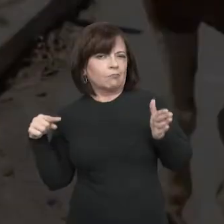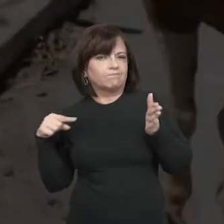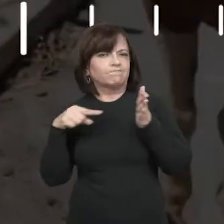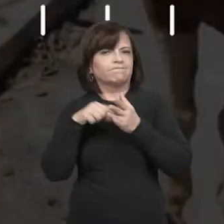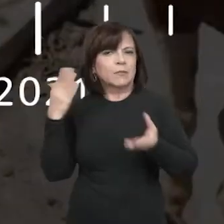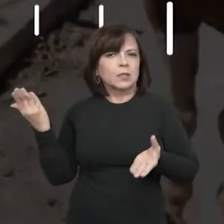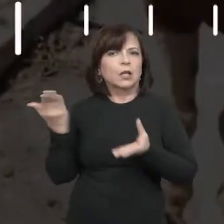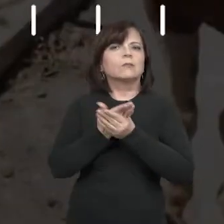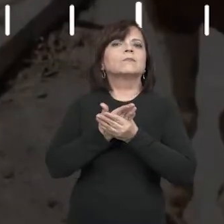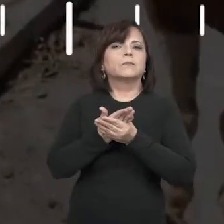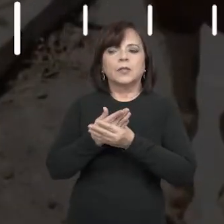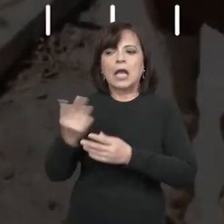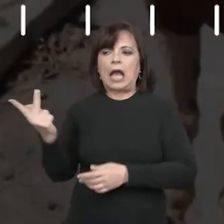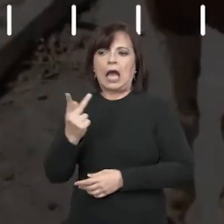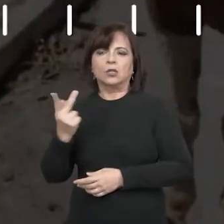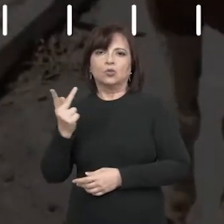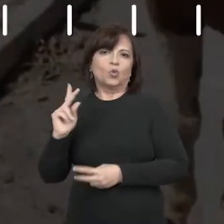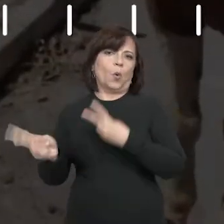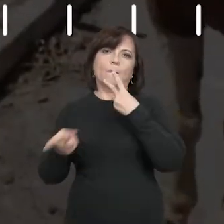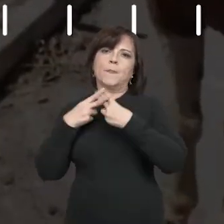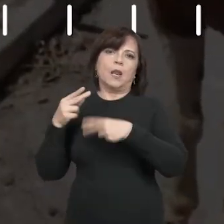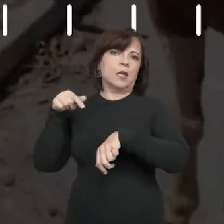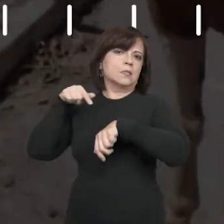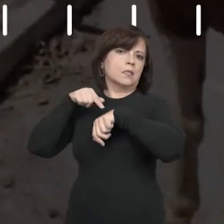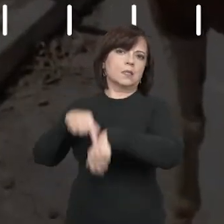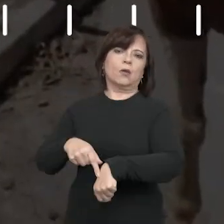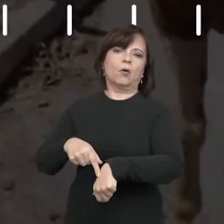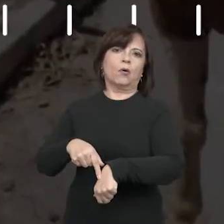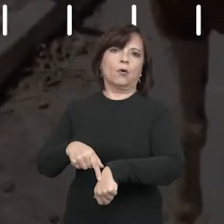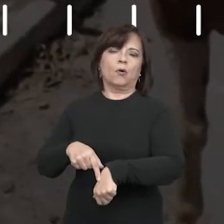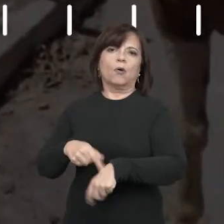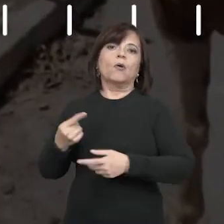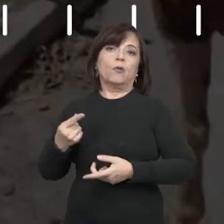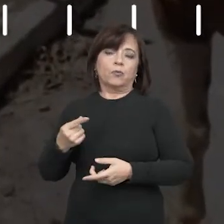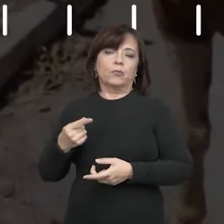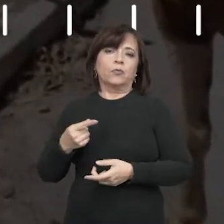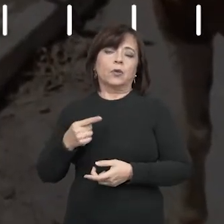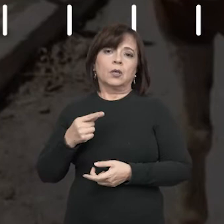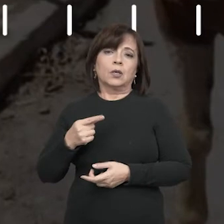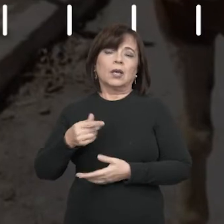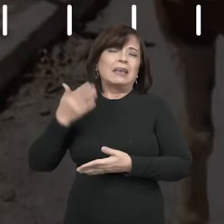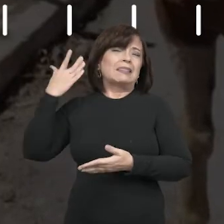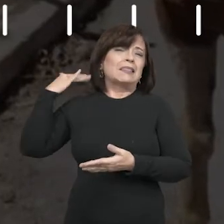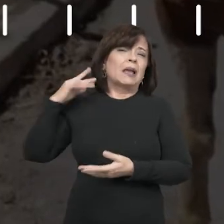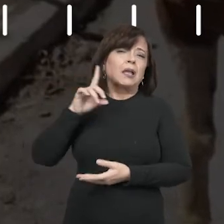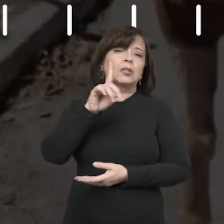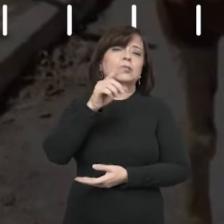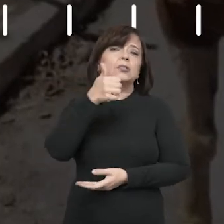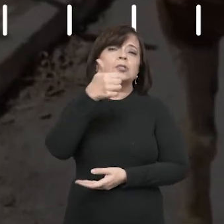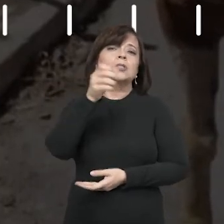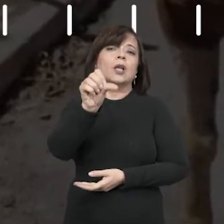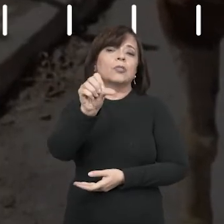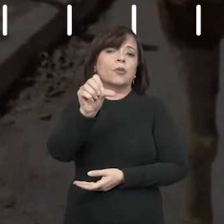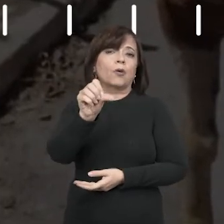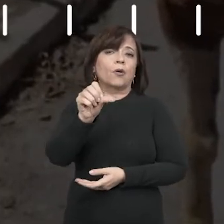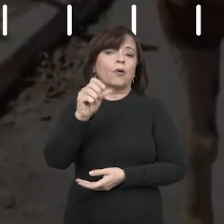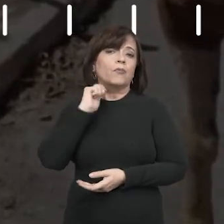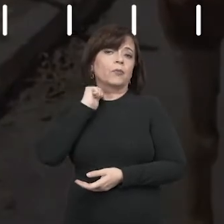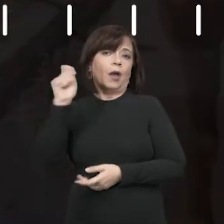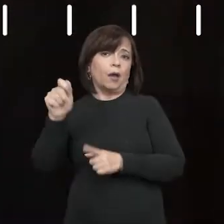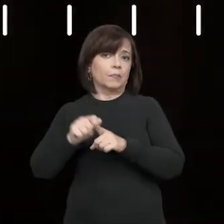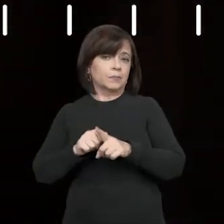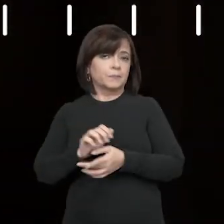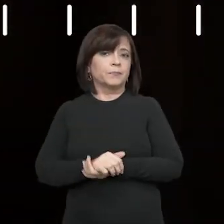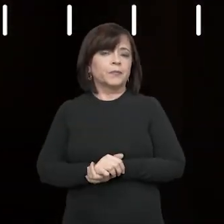denúncia. As denunciadas Gilmara e Brena estão presas em flagrante delito desde o dia 19 de abril e